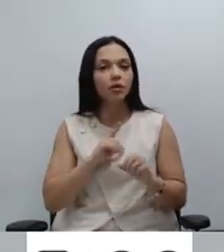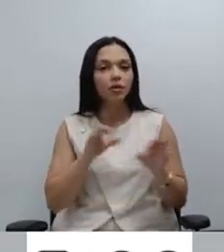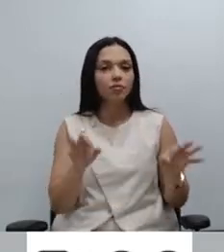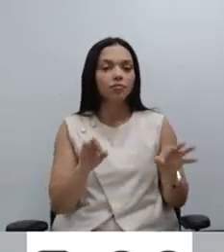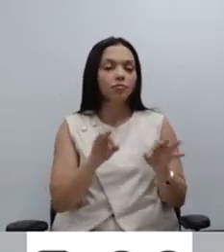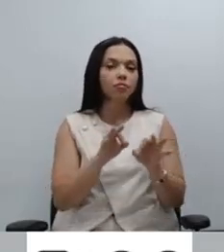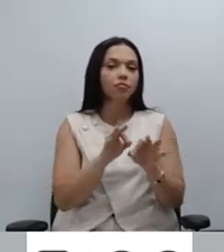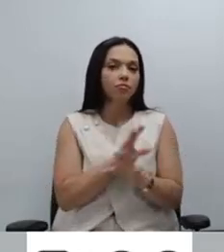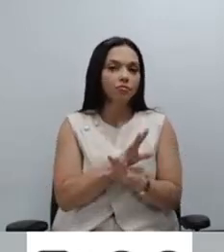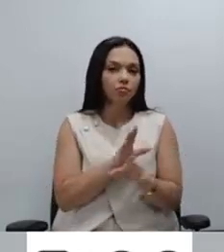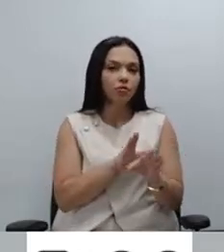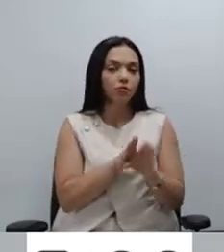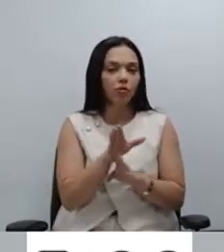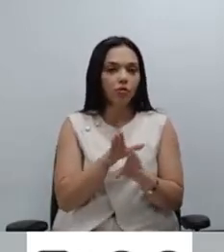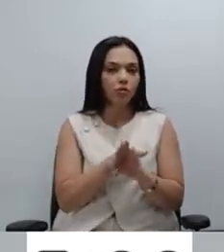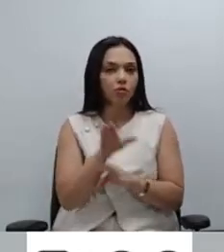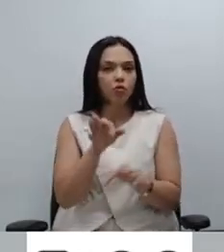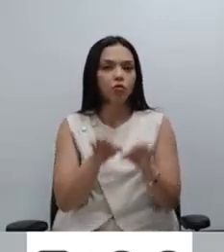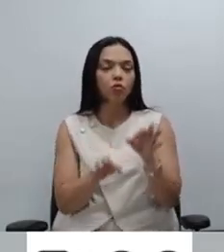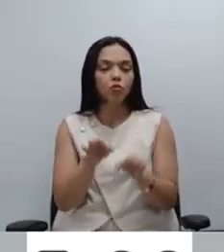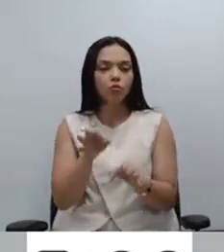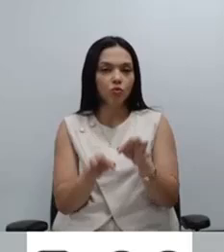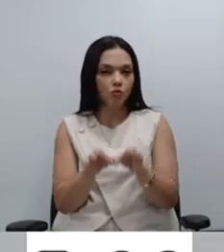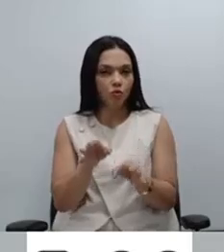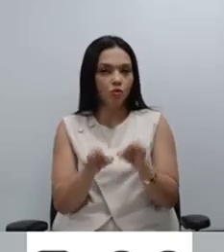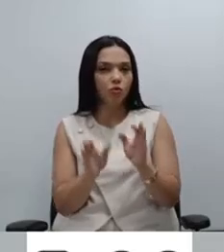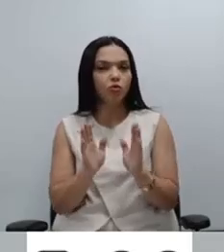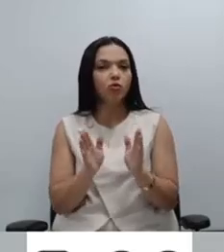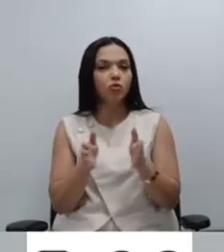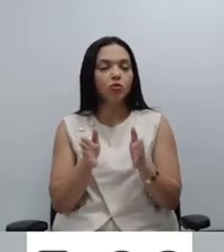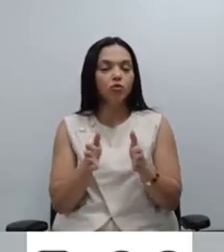nossas orientações jurídicas, né, tendo em vista